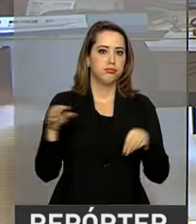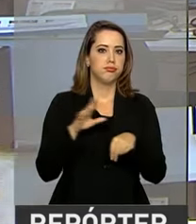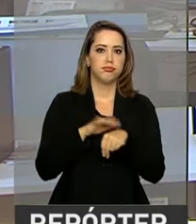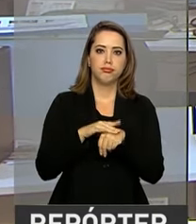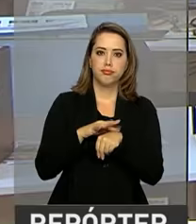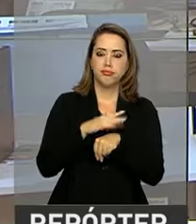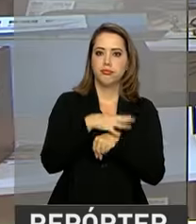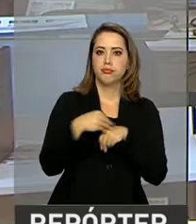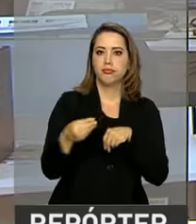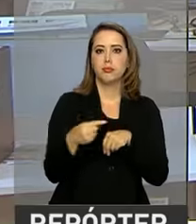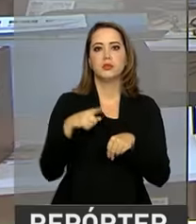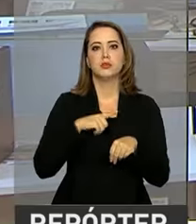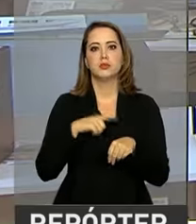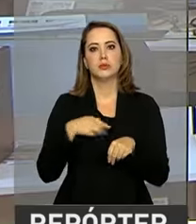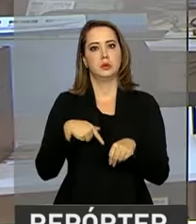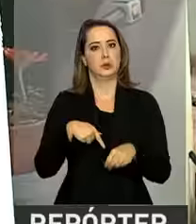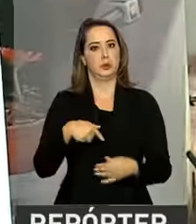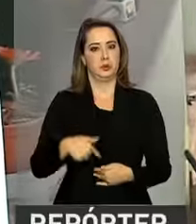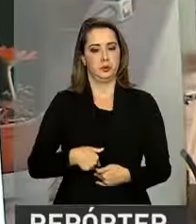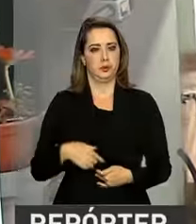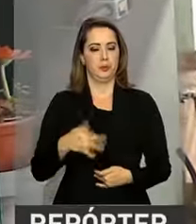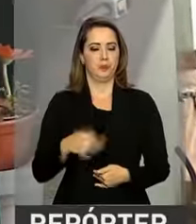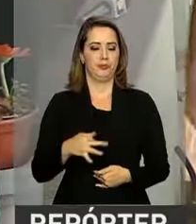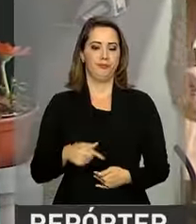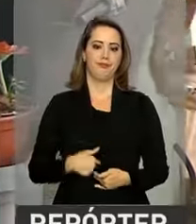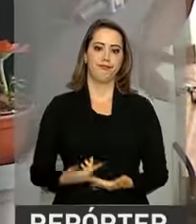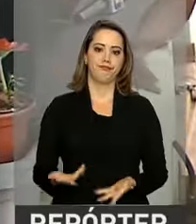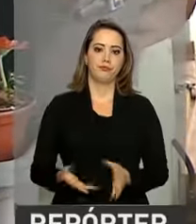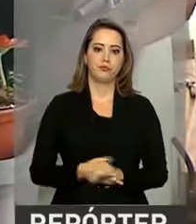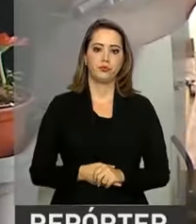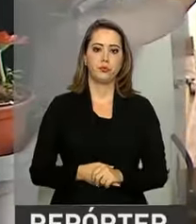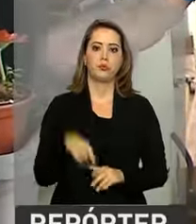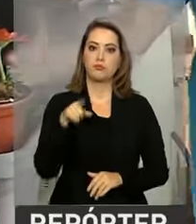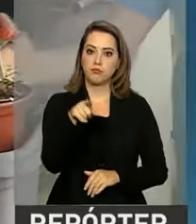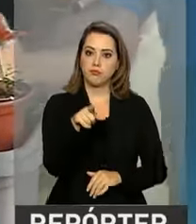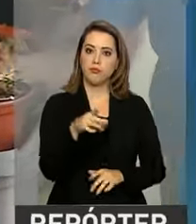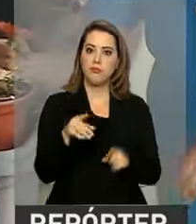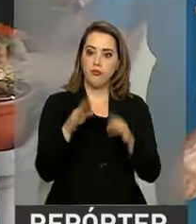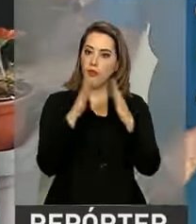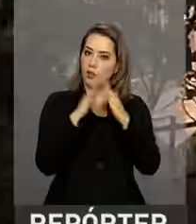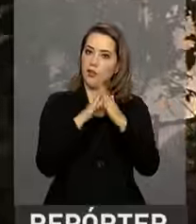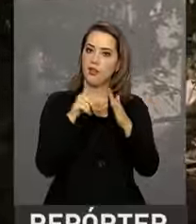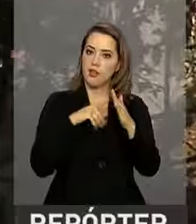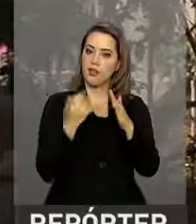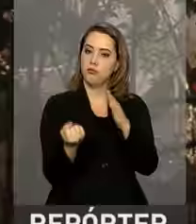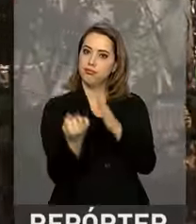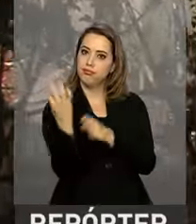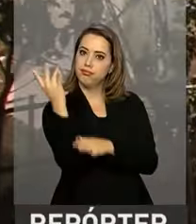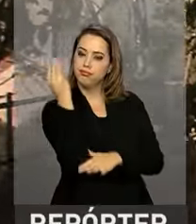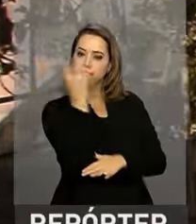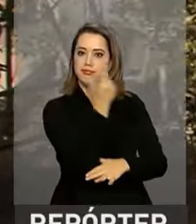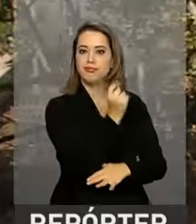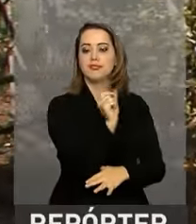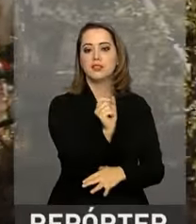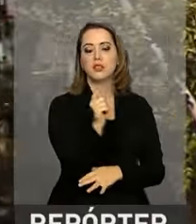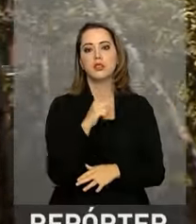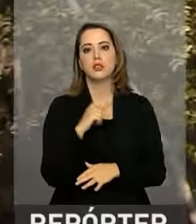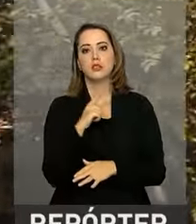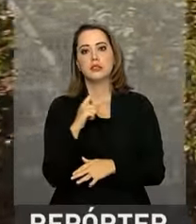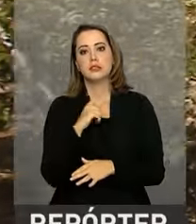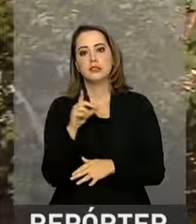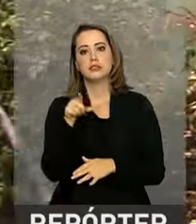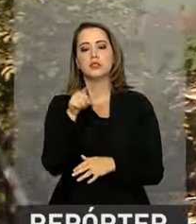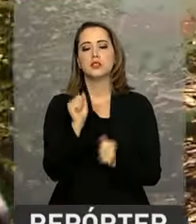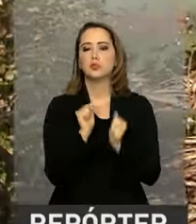gastrite e até úlcera nos fundos de casa dona Bena cultiva plantas no quintal o pé de maracujá